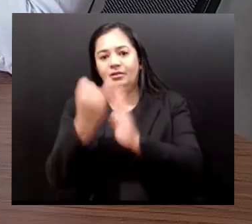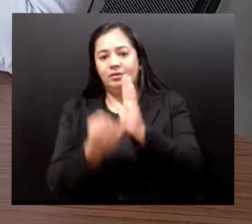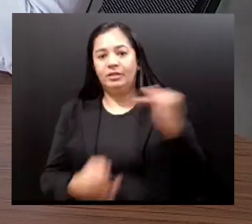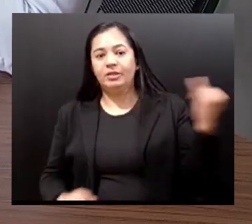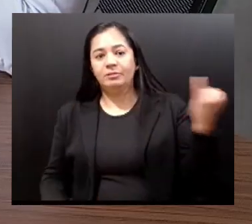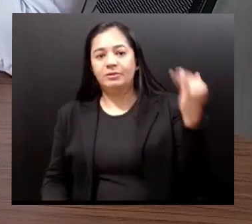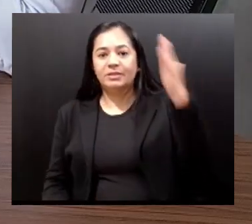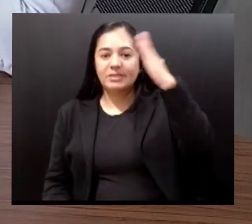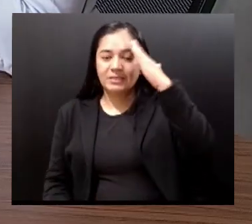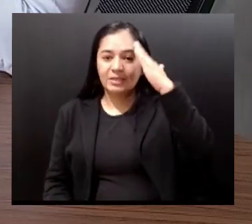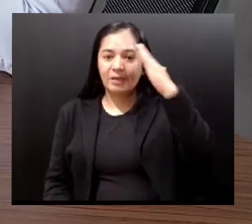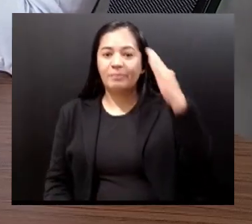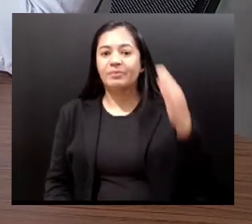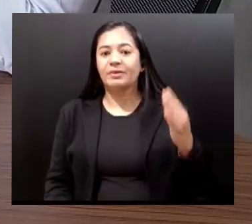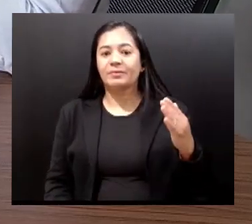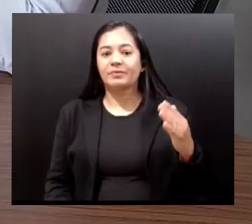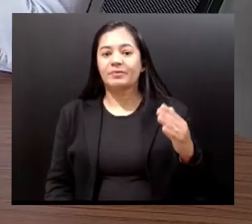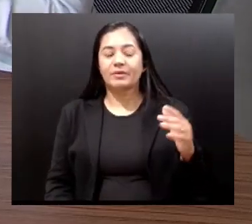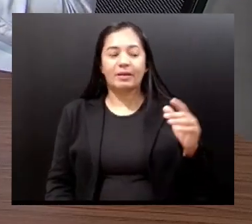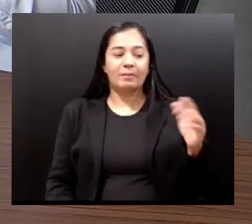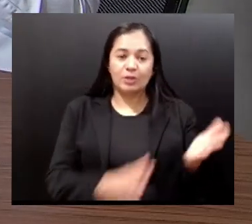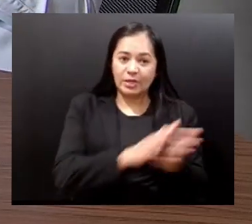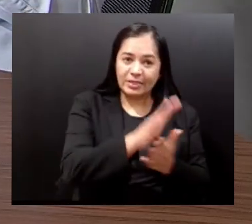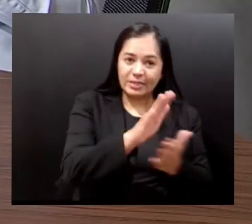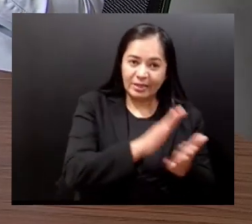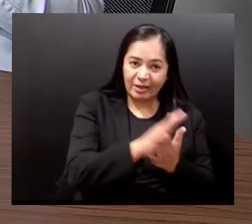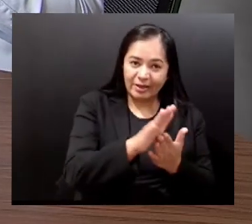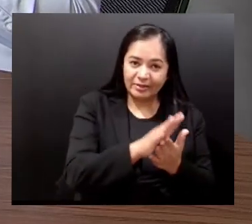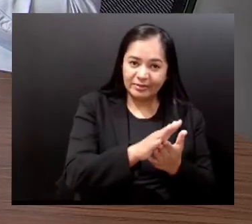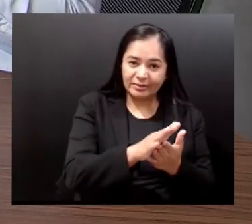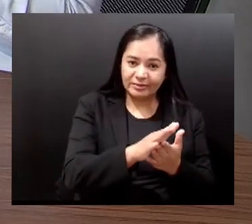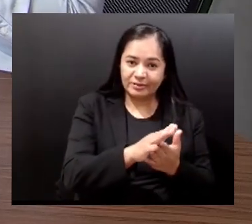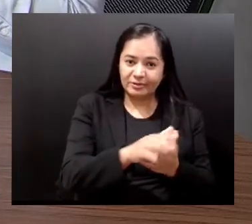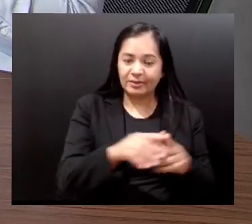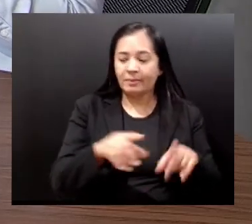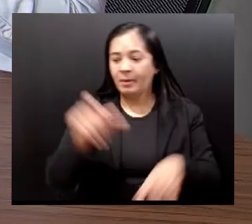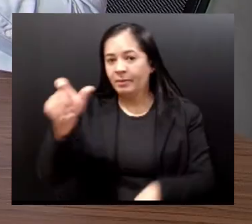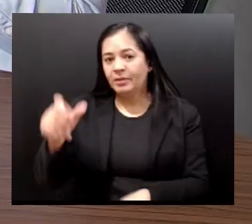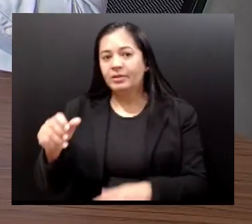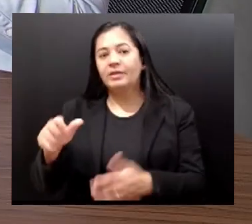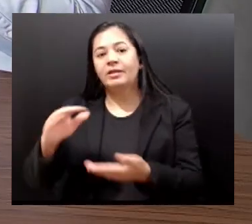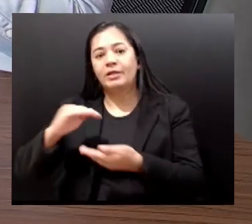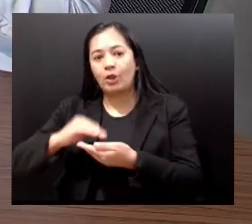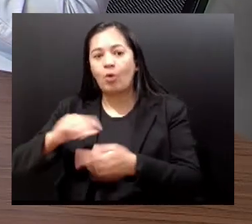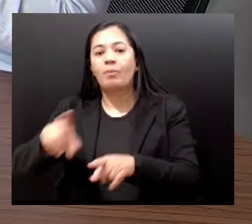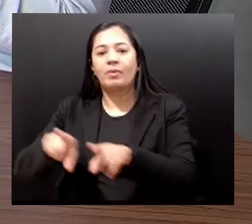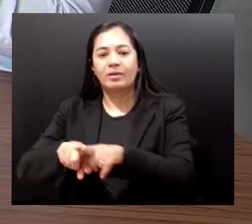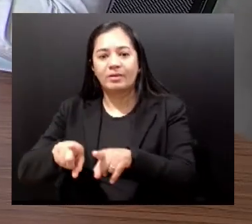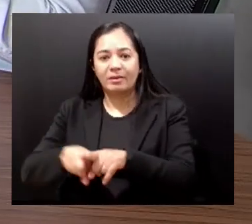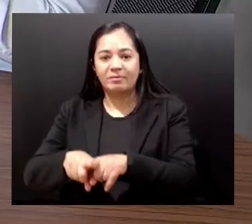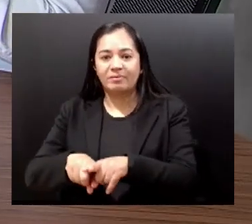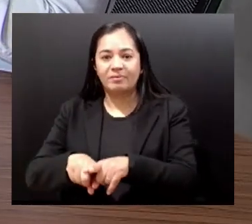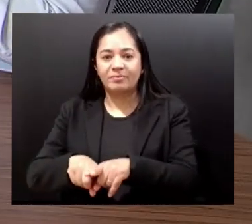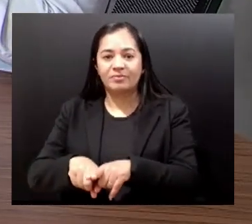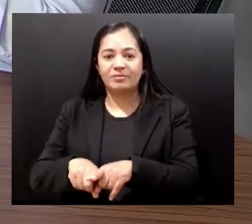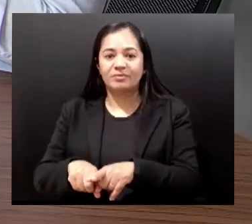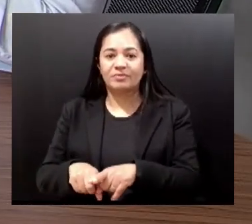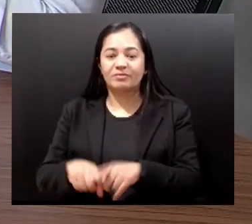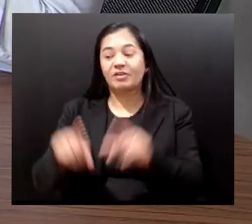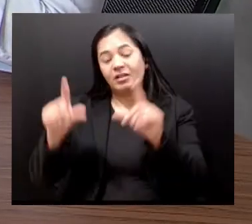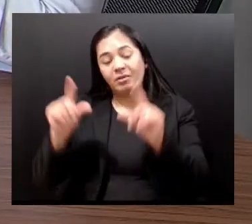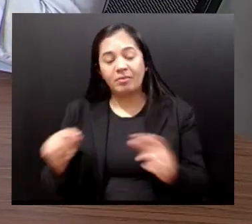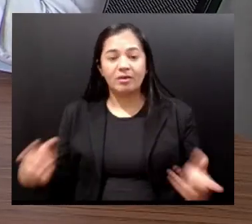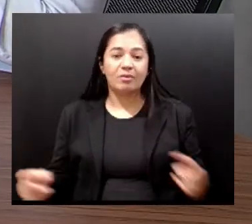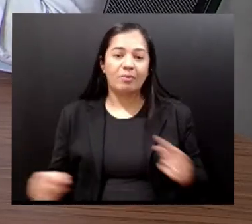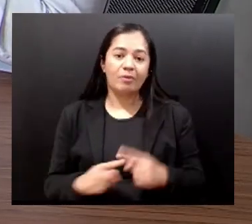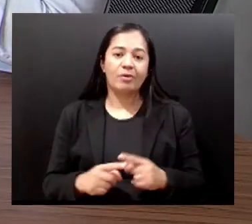para quem gasta, que é o que a gente estava dizendo aqui, mas também para quem poupa. Porque para quem poupa também os seus rendimentos vai render menos, porque a inflação